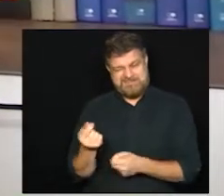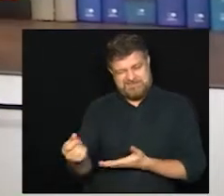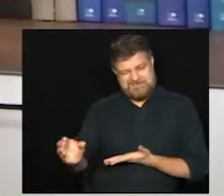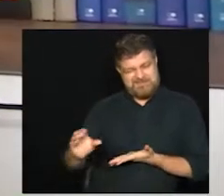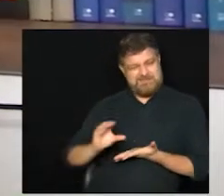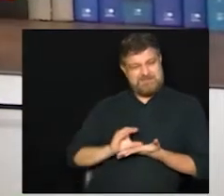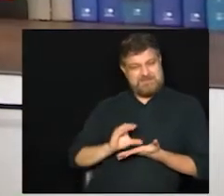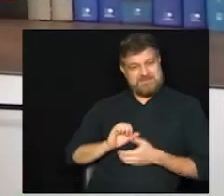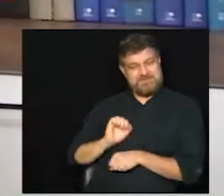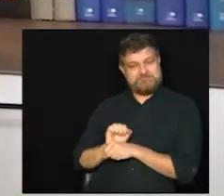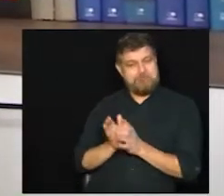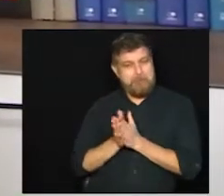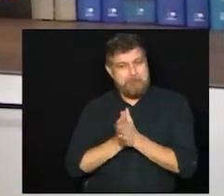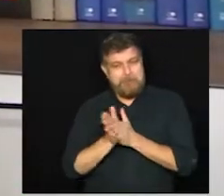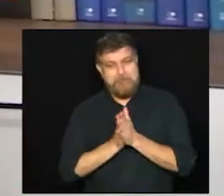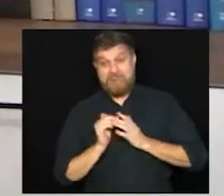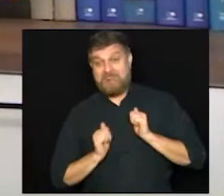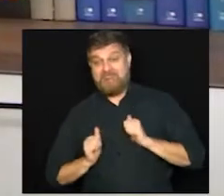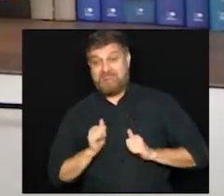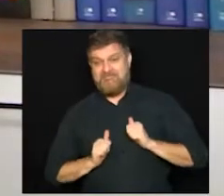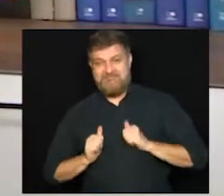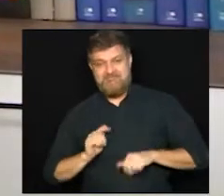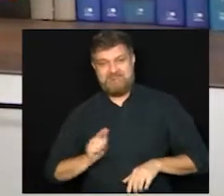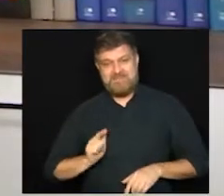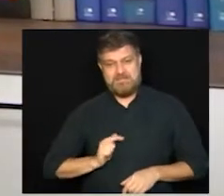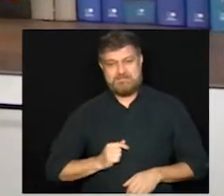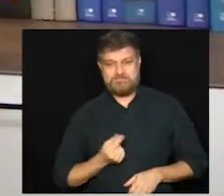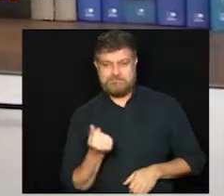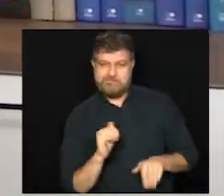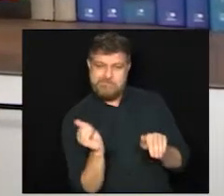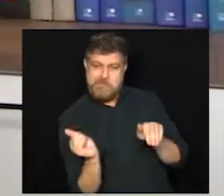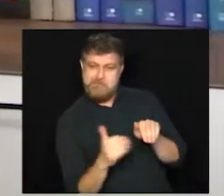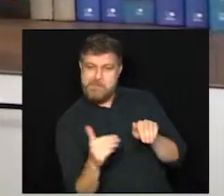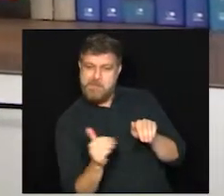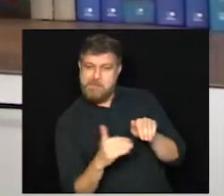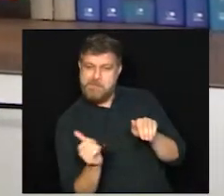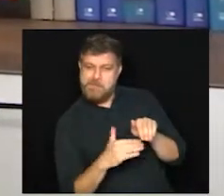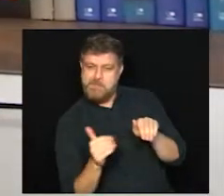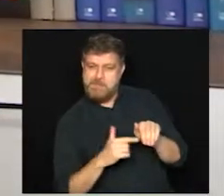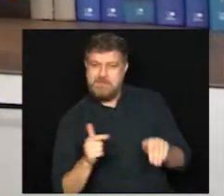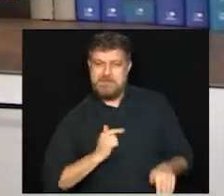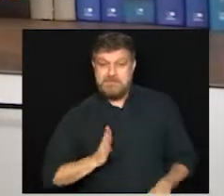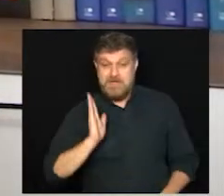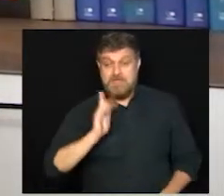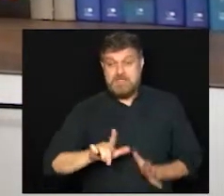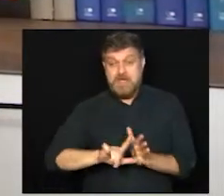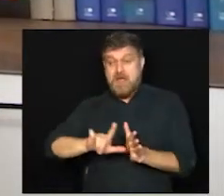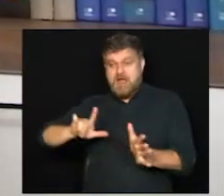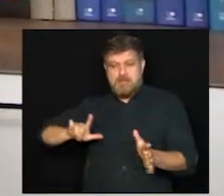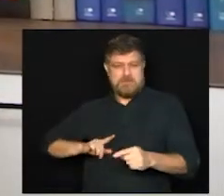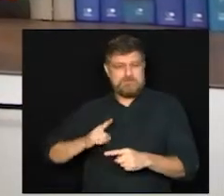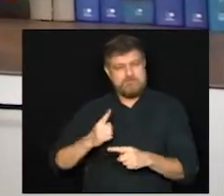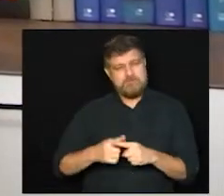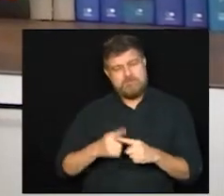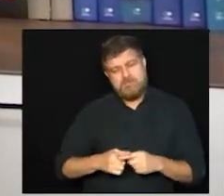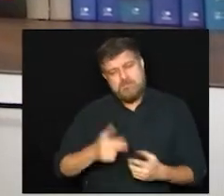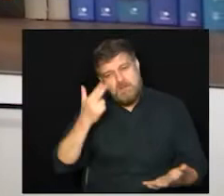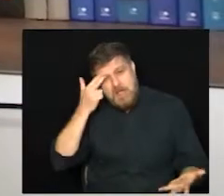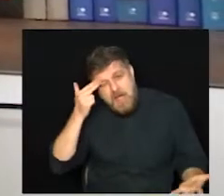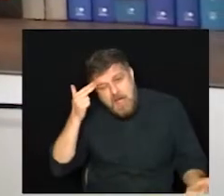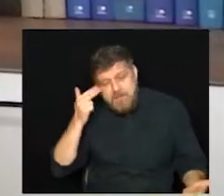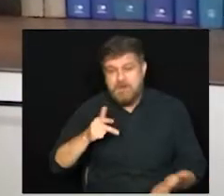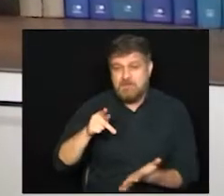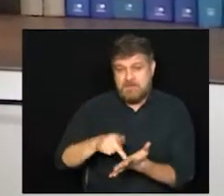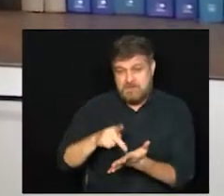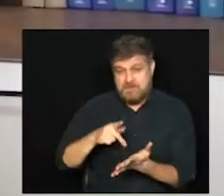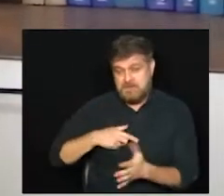Só aguardando, não é? O depósito. Fiz com antecedência, até porque, Gabriel, na verdade,